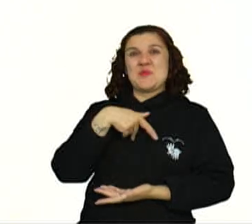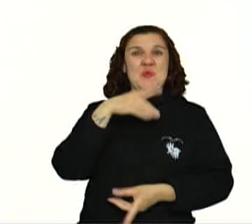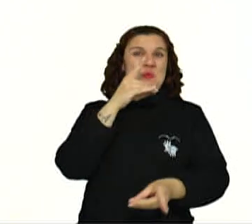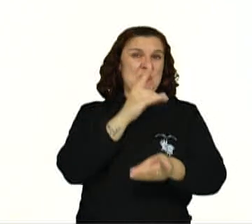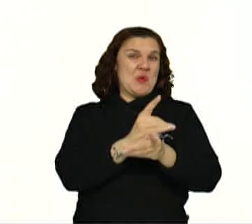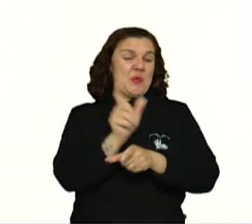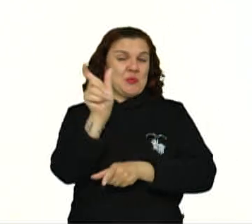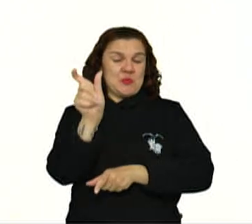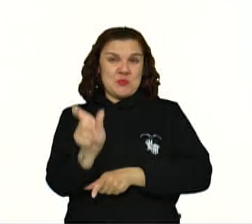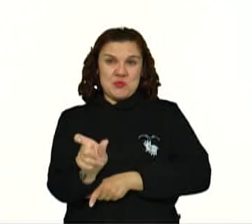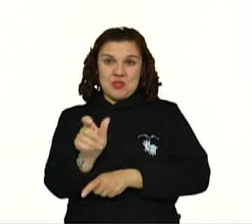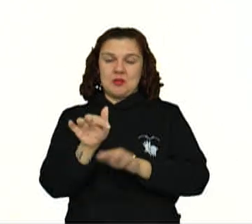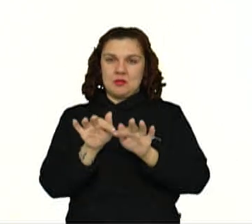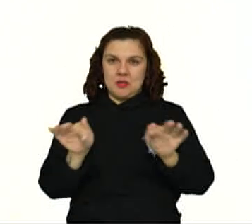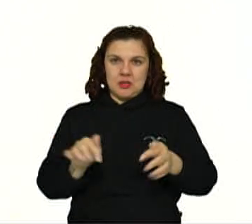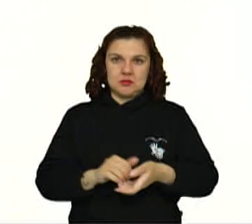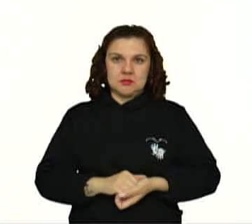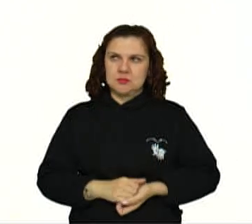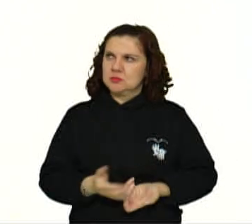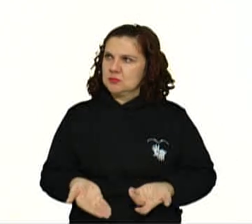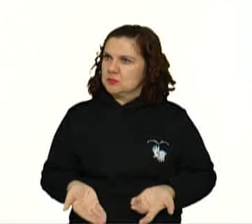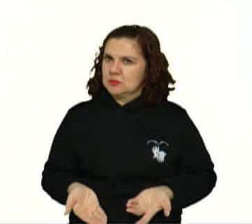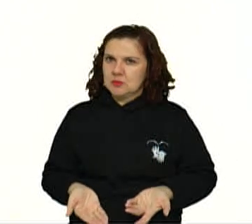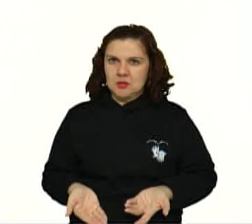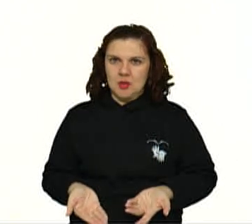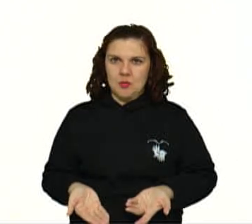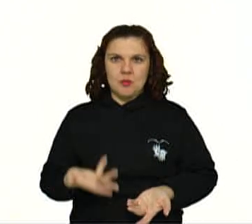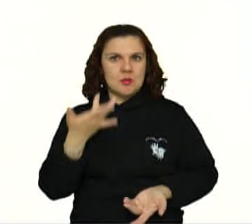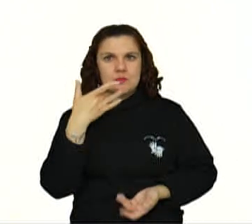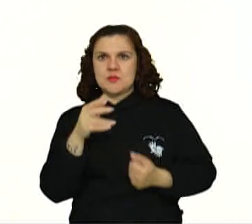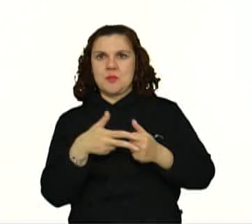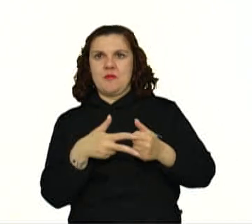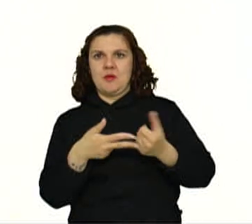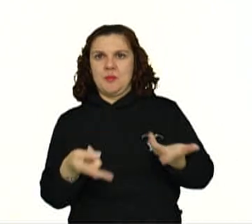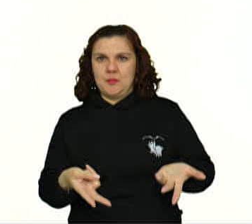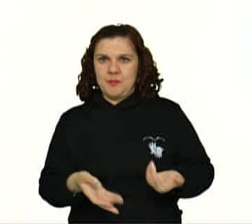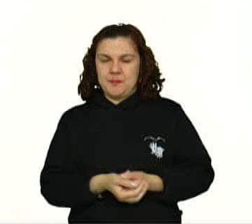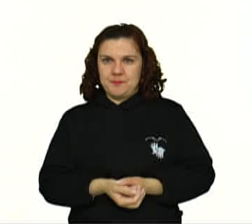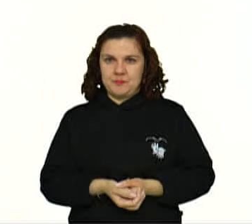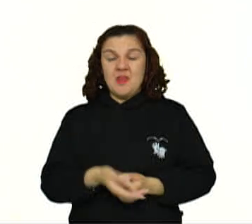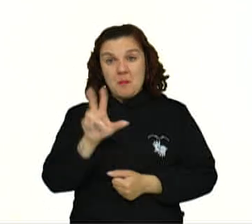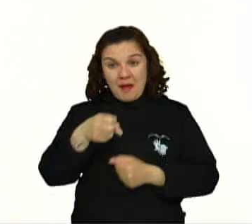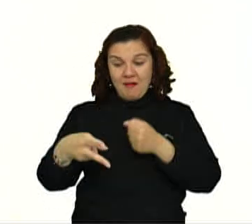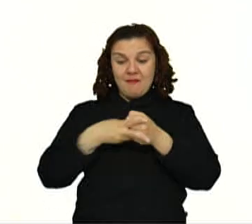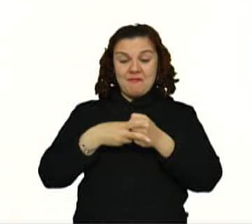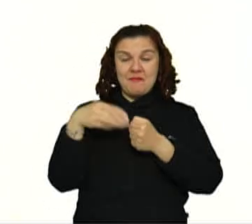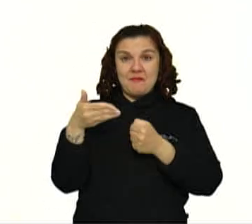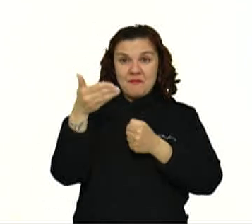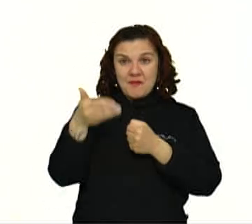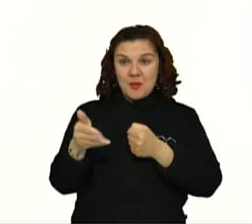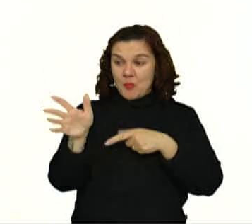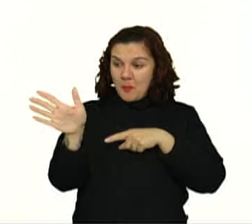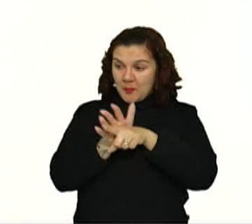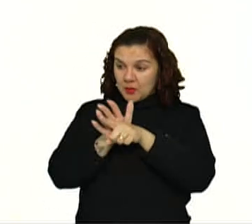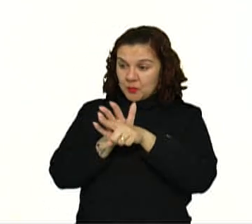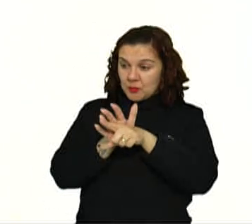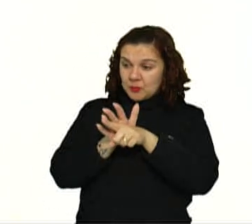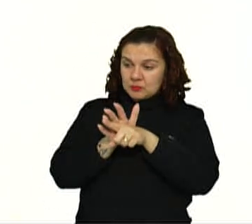encontro o sujeito na minha oração. Como não? Então, você não sabe o que é um verbo? Né? Pega o verbo, faz a